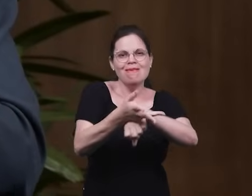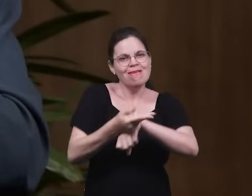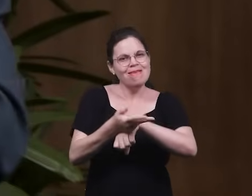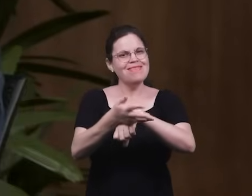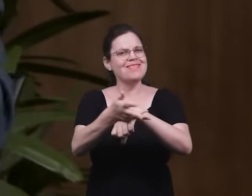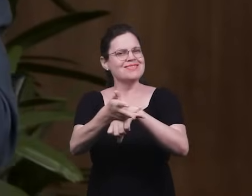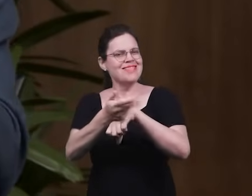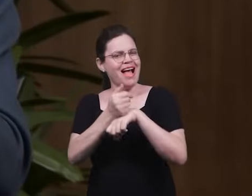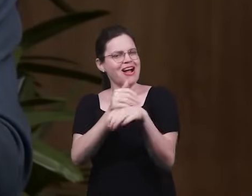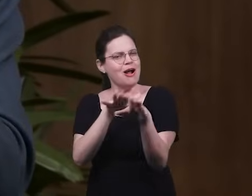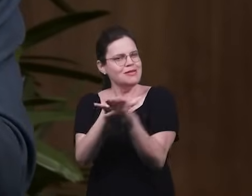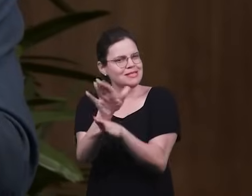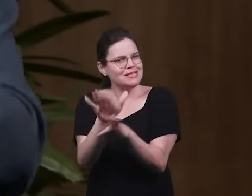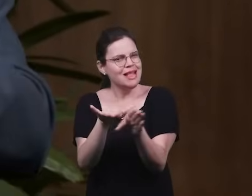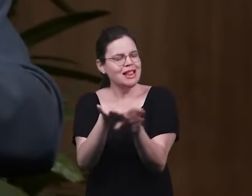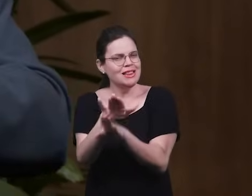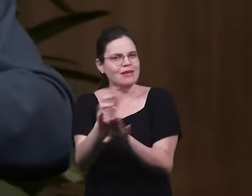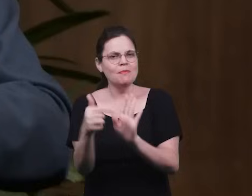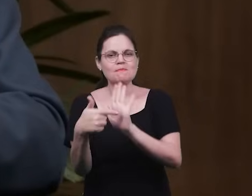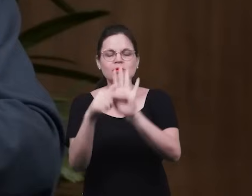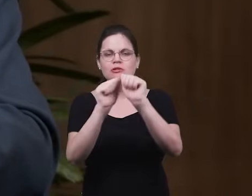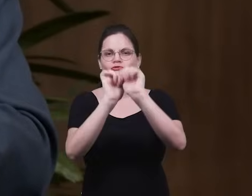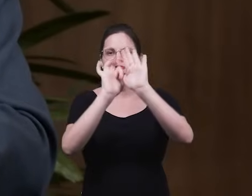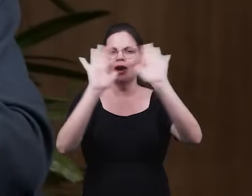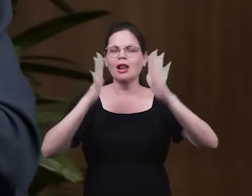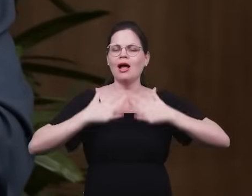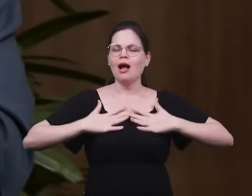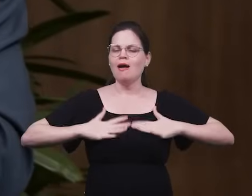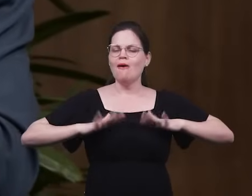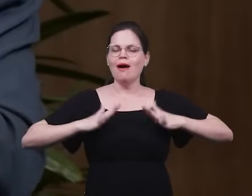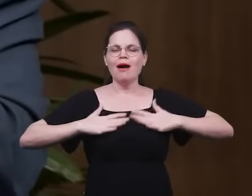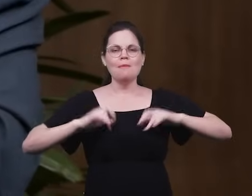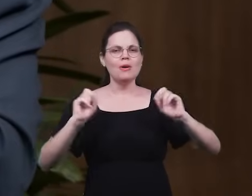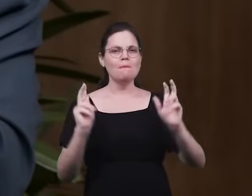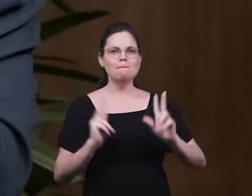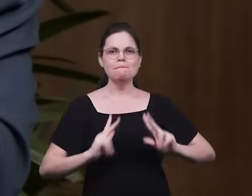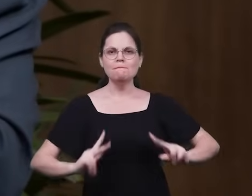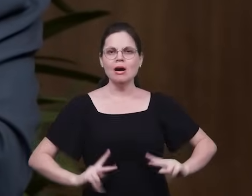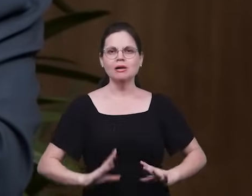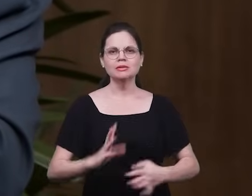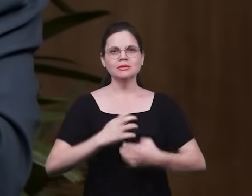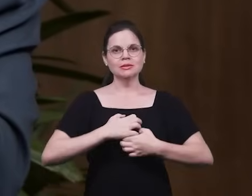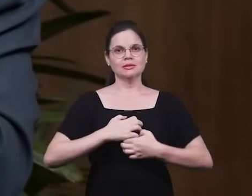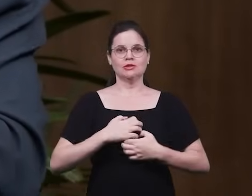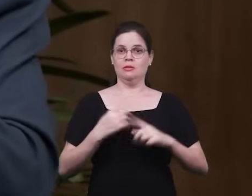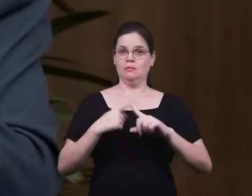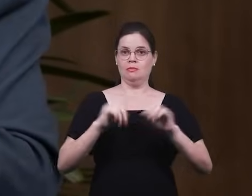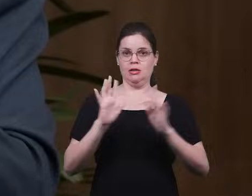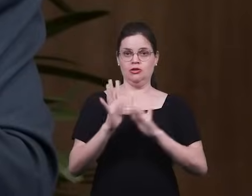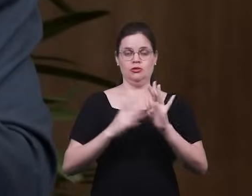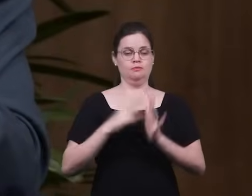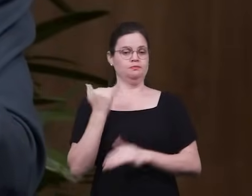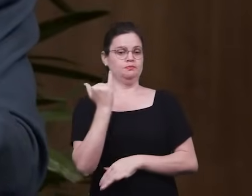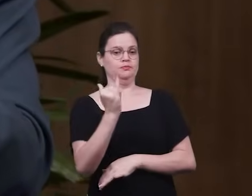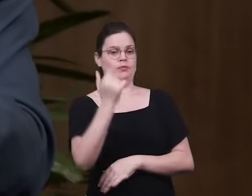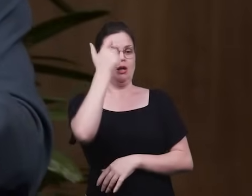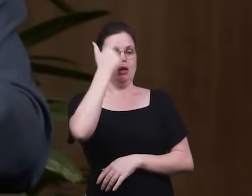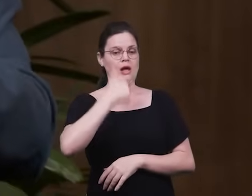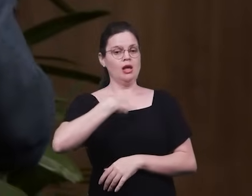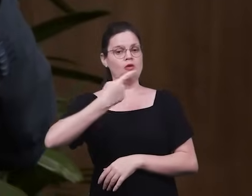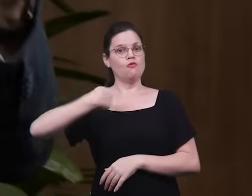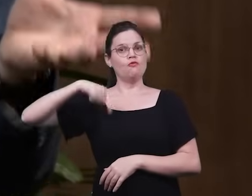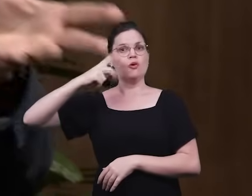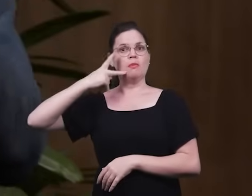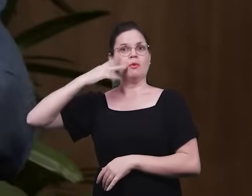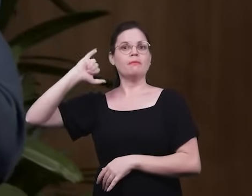aconselhava esclarecia trazia toda a palavra mas o senhor Jesus diz que ele iria para o pai como foi